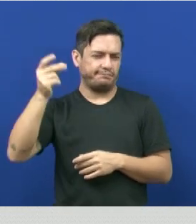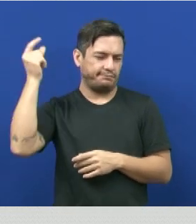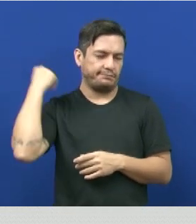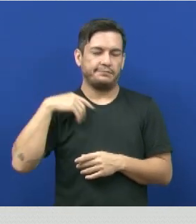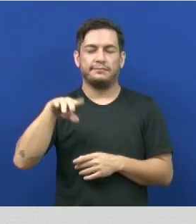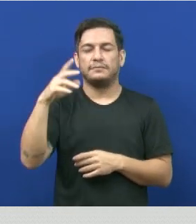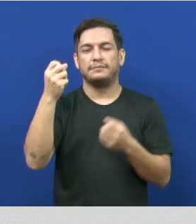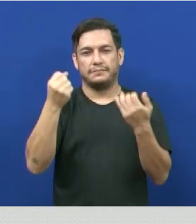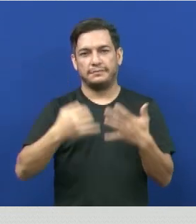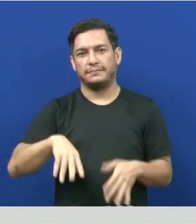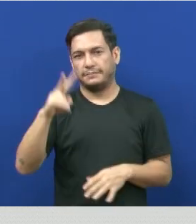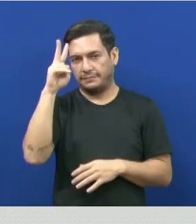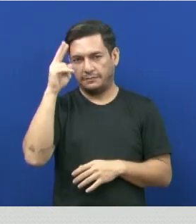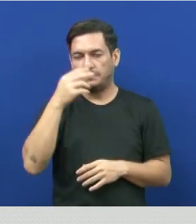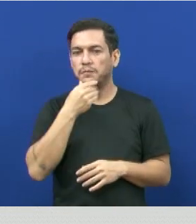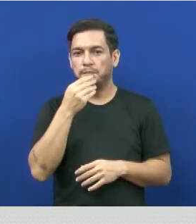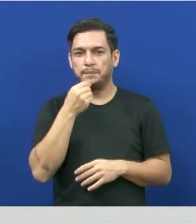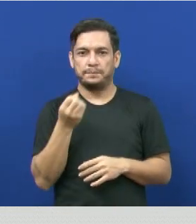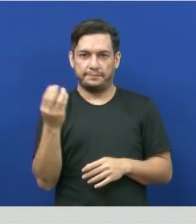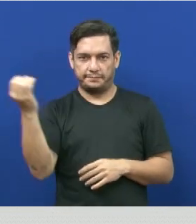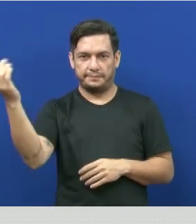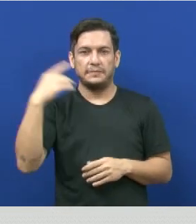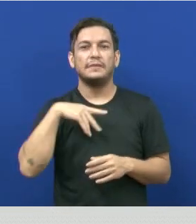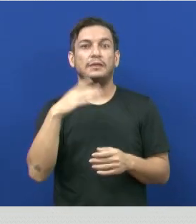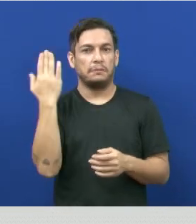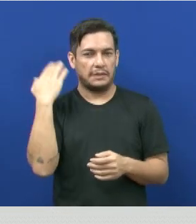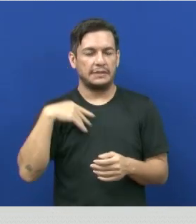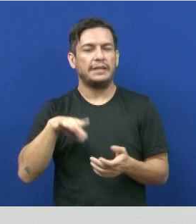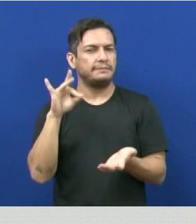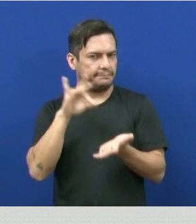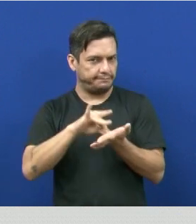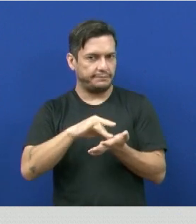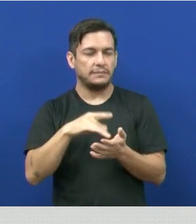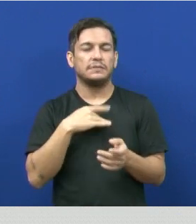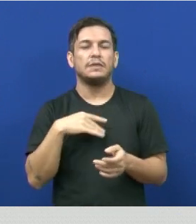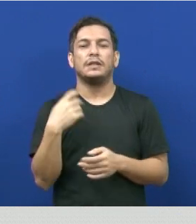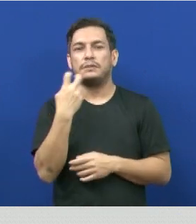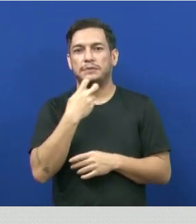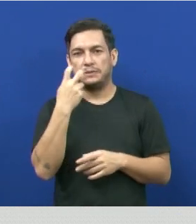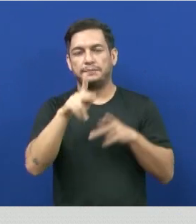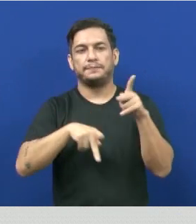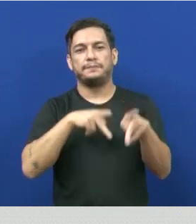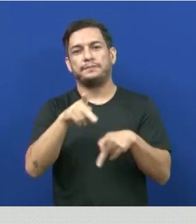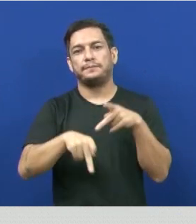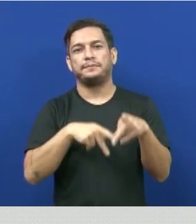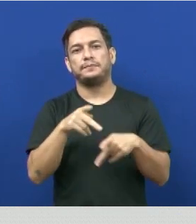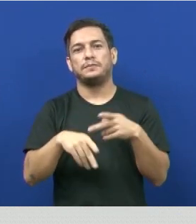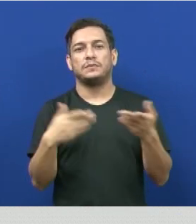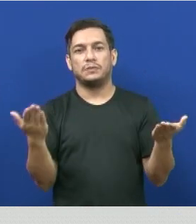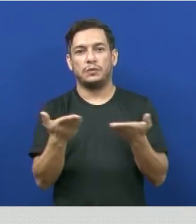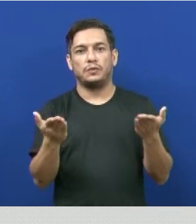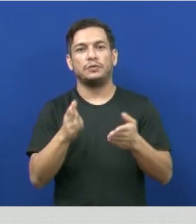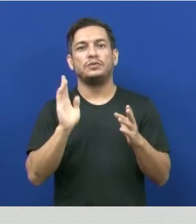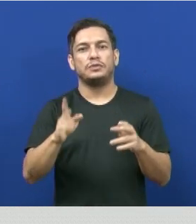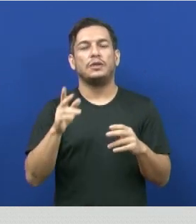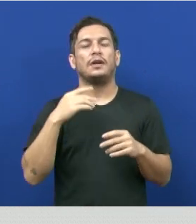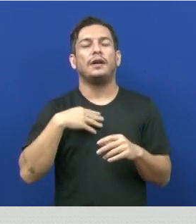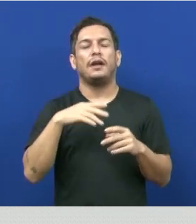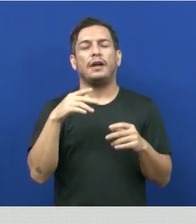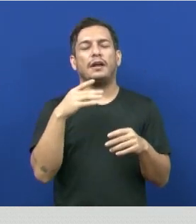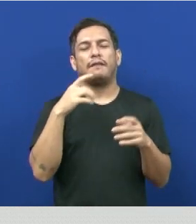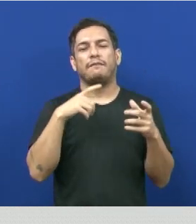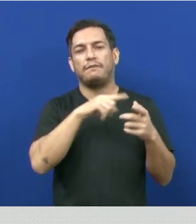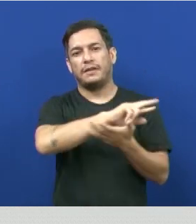caixeiro-viajante e na época tido como verídica entrou para oralidade popular e hoje já ouvido em diferentes